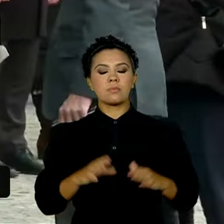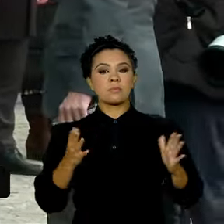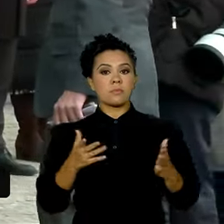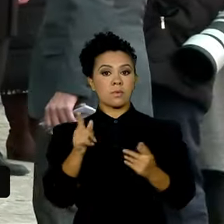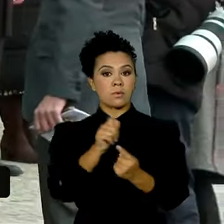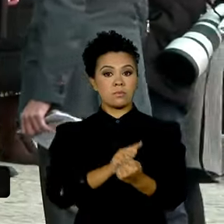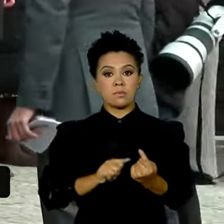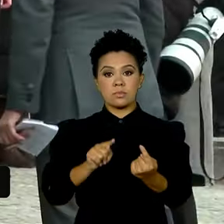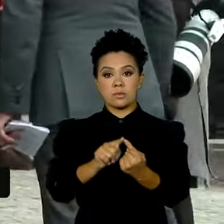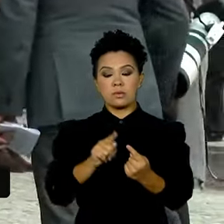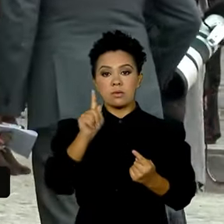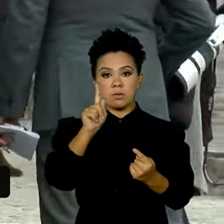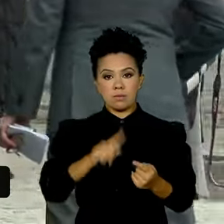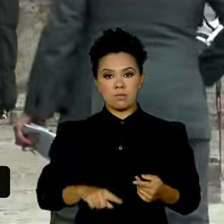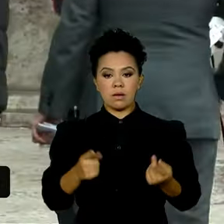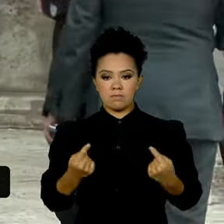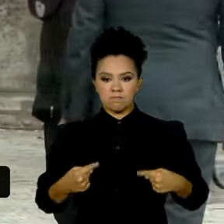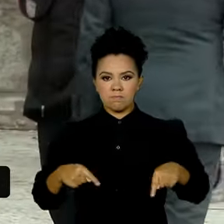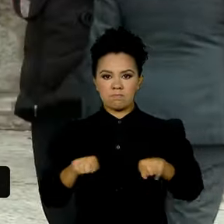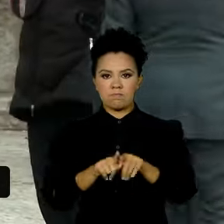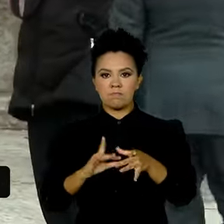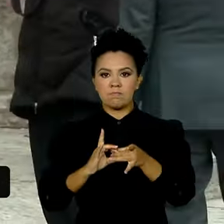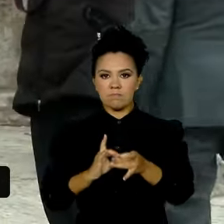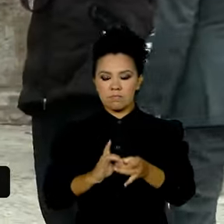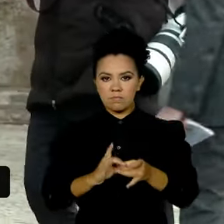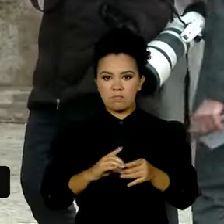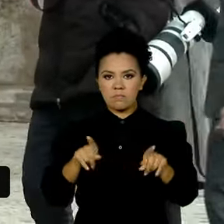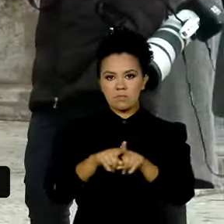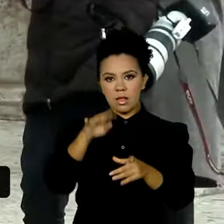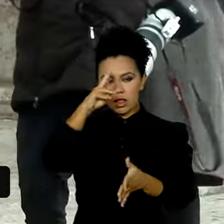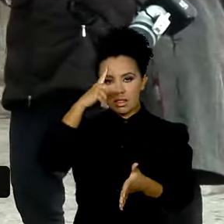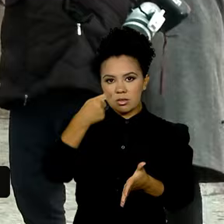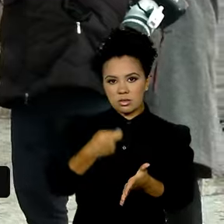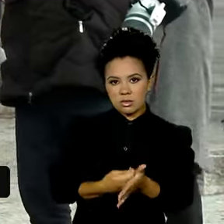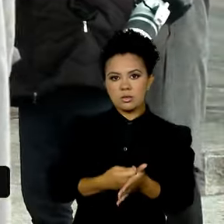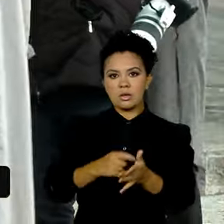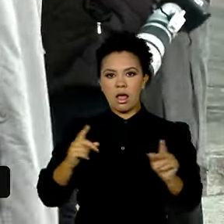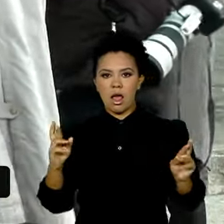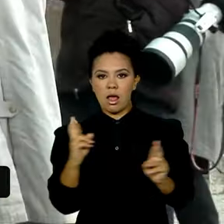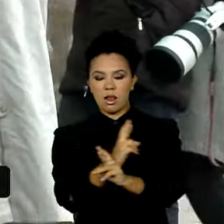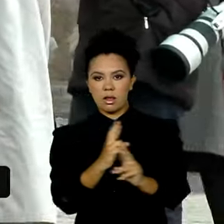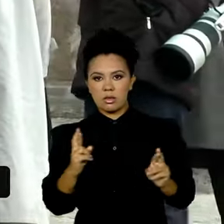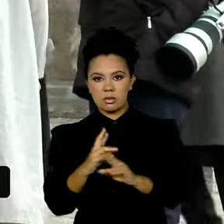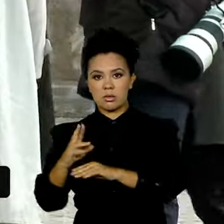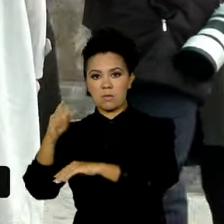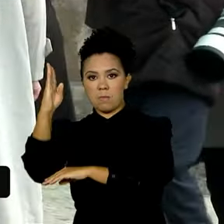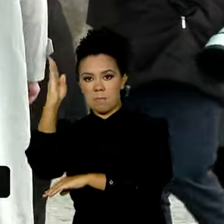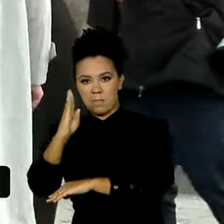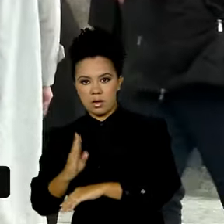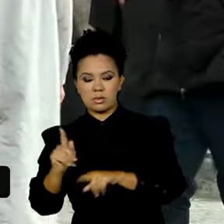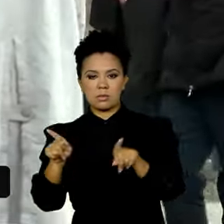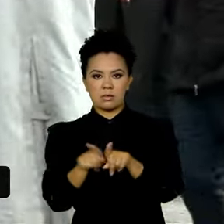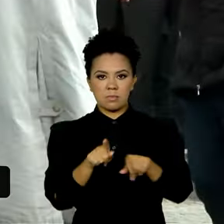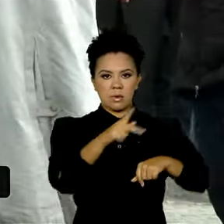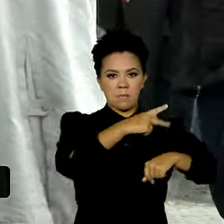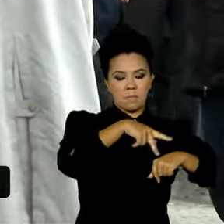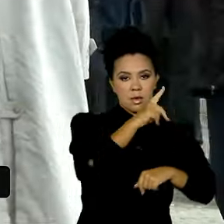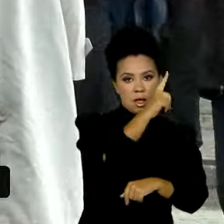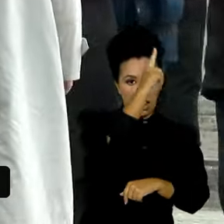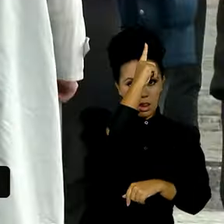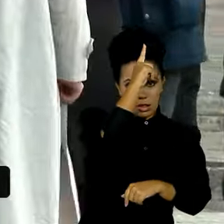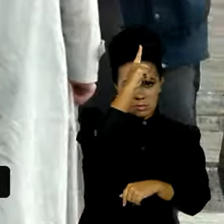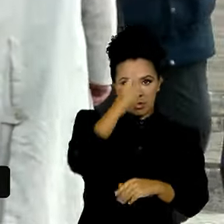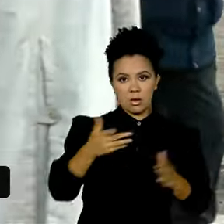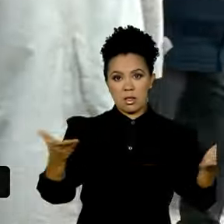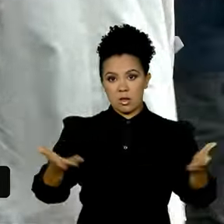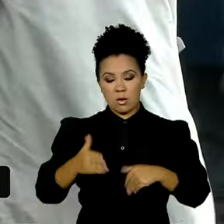reforçar a parceria estratégica e definir novos passos da relação entre os dois países. Relação esta entre Brasil e Alemanha, que vive